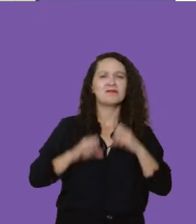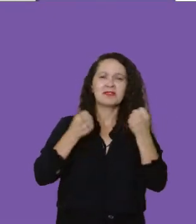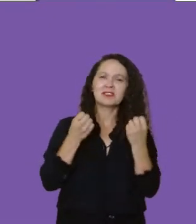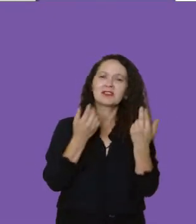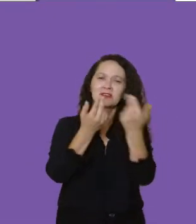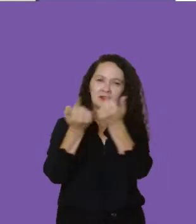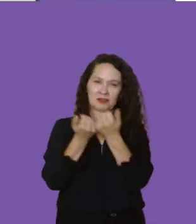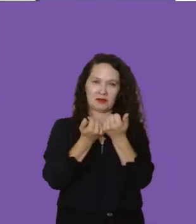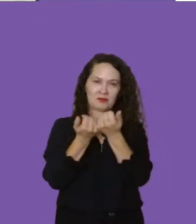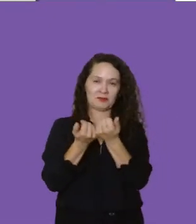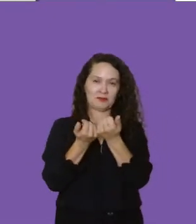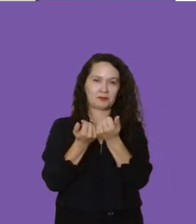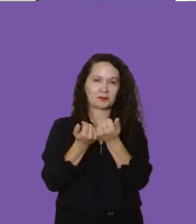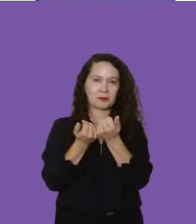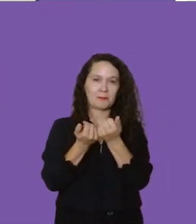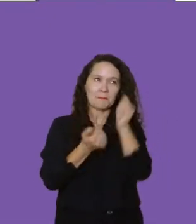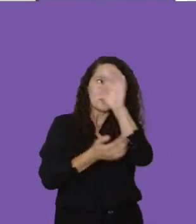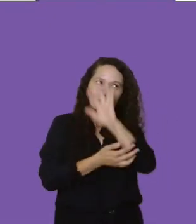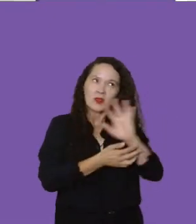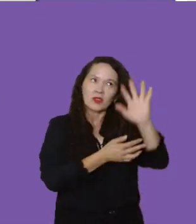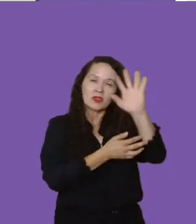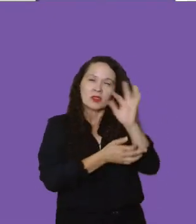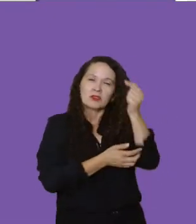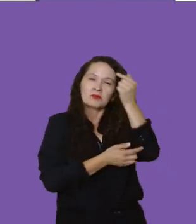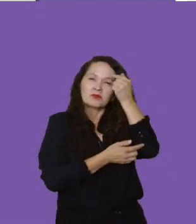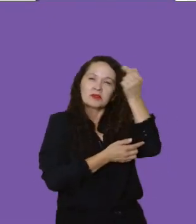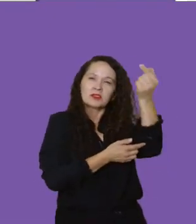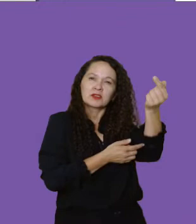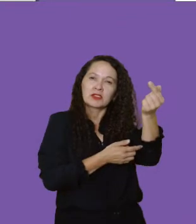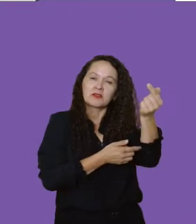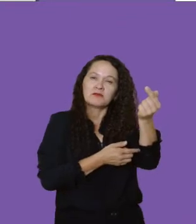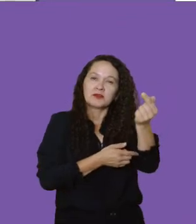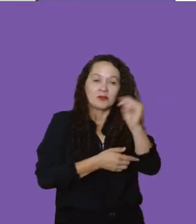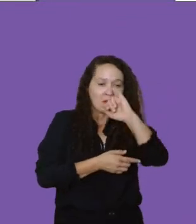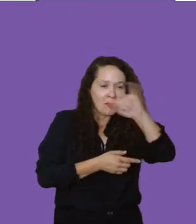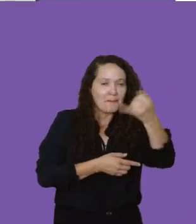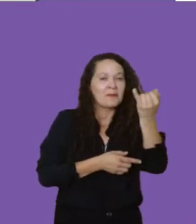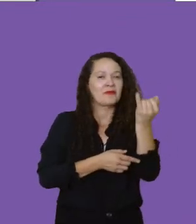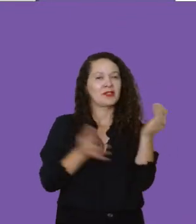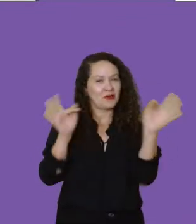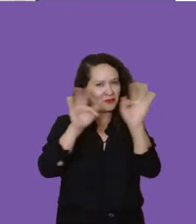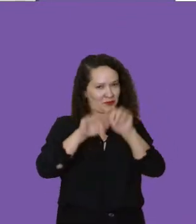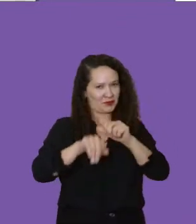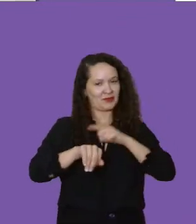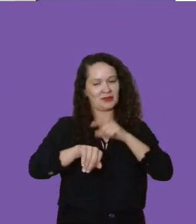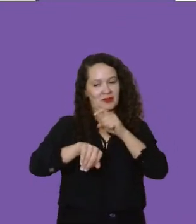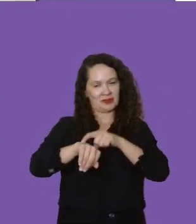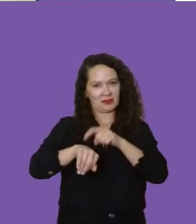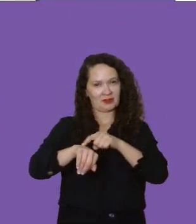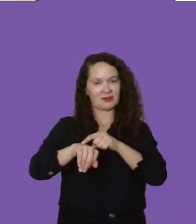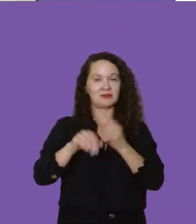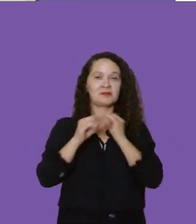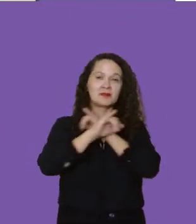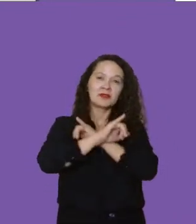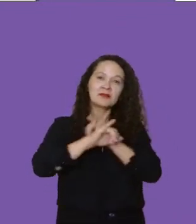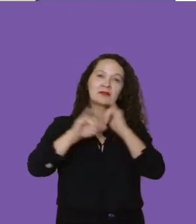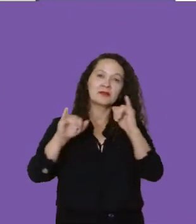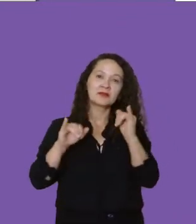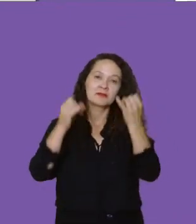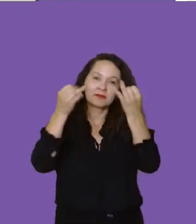Posto essa parte, esse panorama mais teórico, eu vou aproveitar esse final que eu tenho para